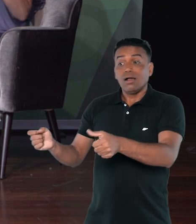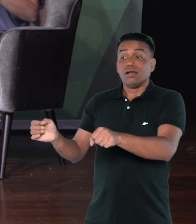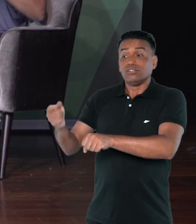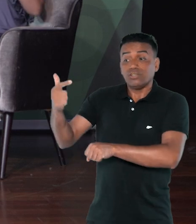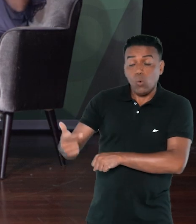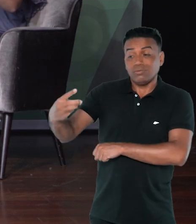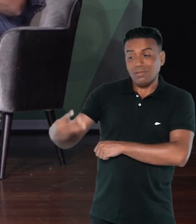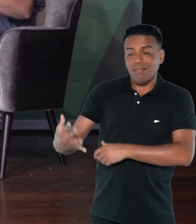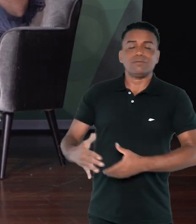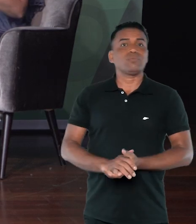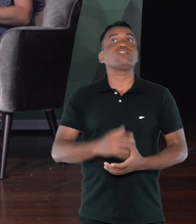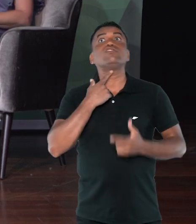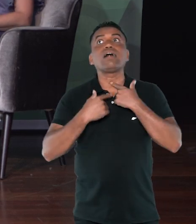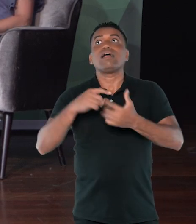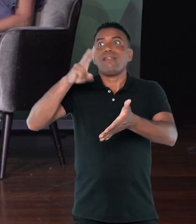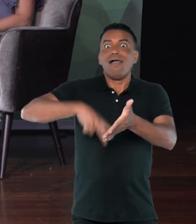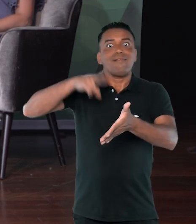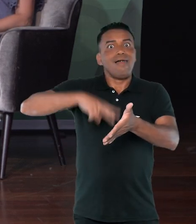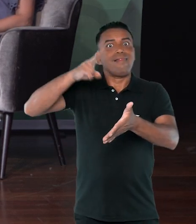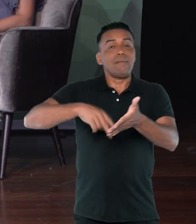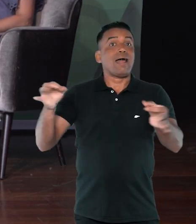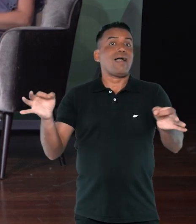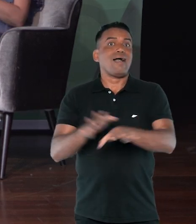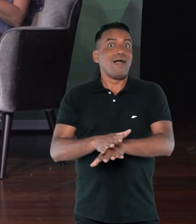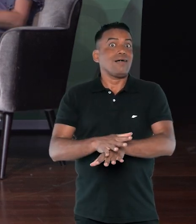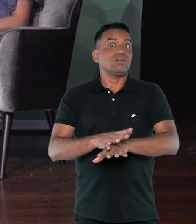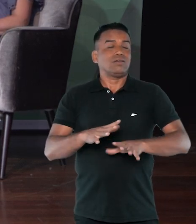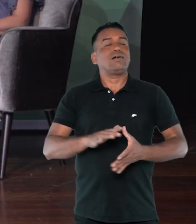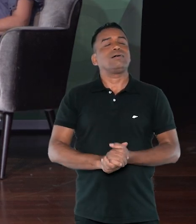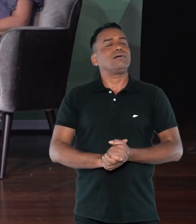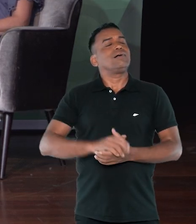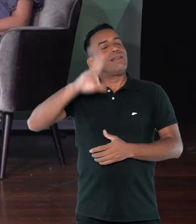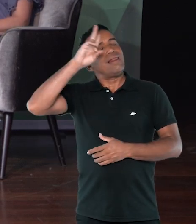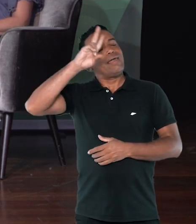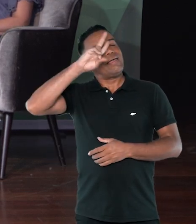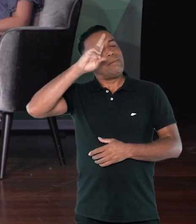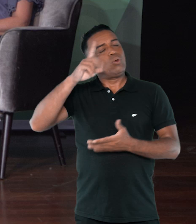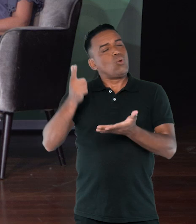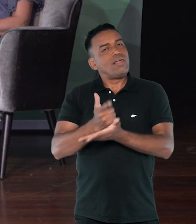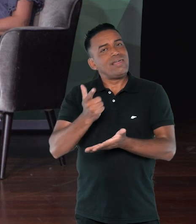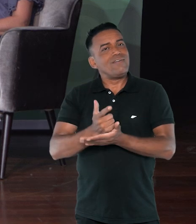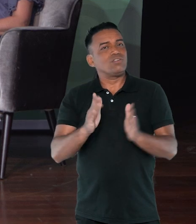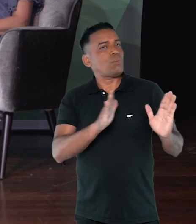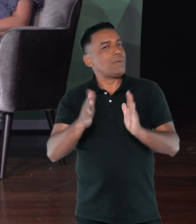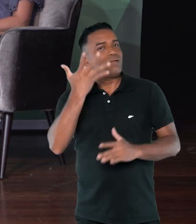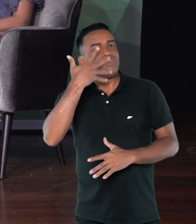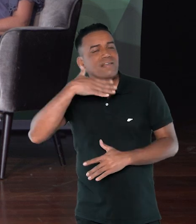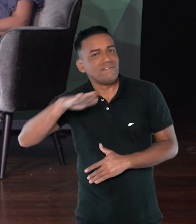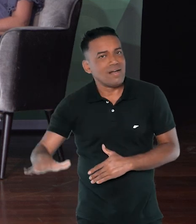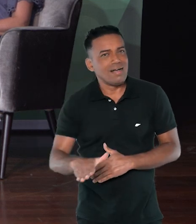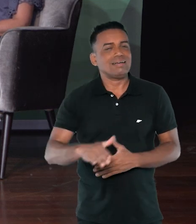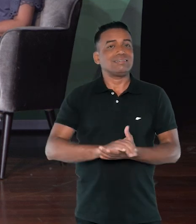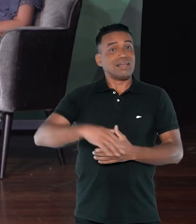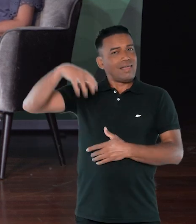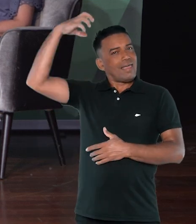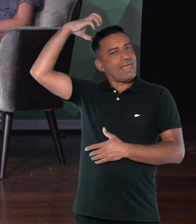Eu queria ler um para ler outro e outro. E eu realmente lembro de livros da minha infância, né? Reino Perdido,